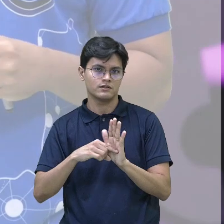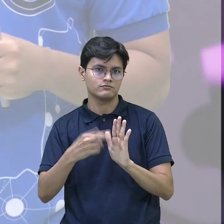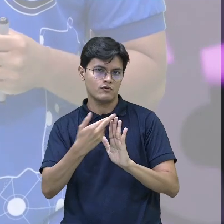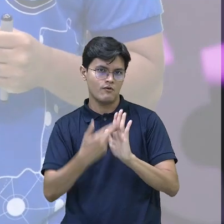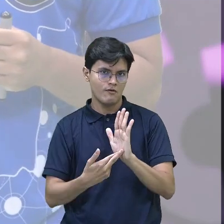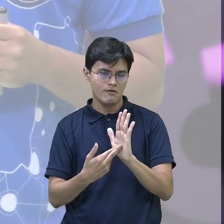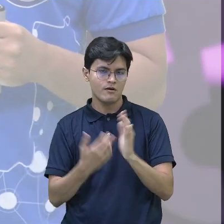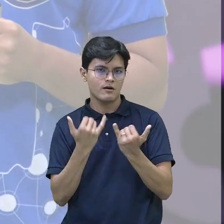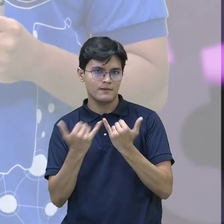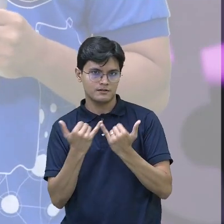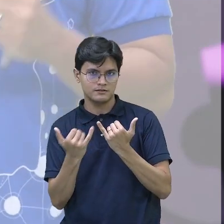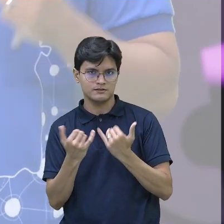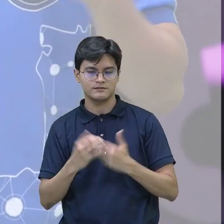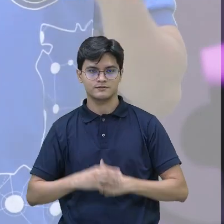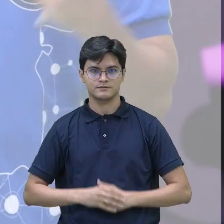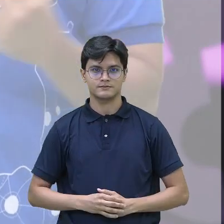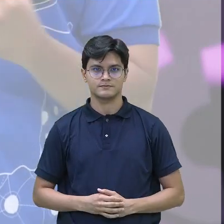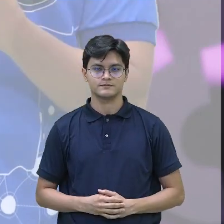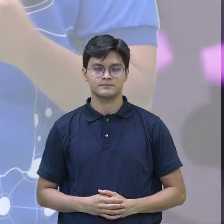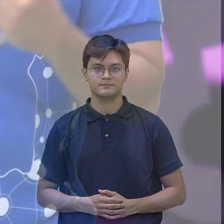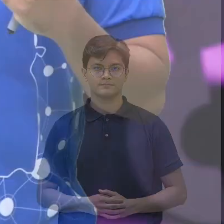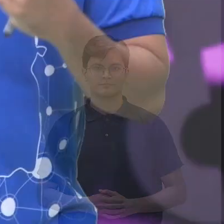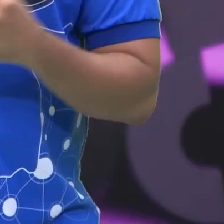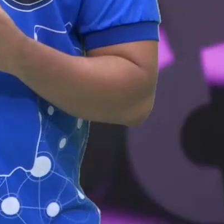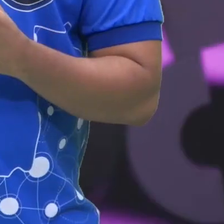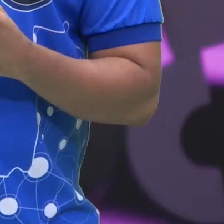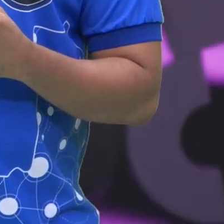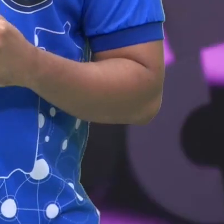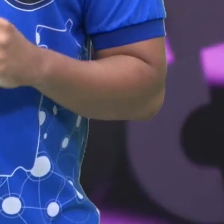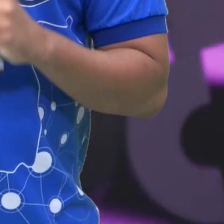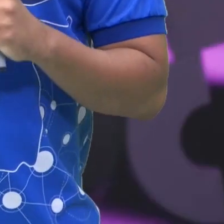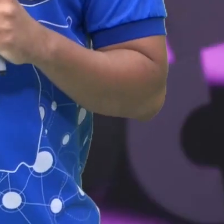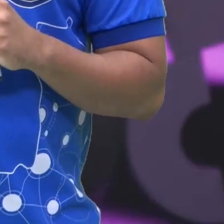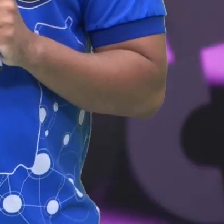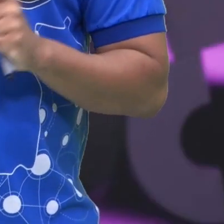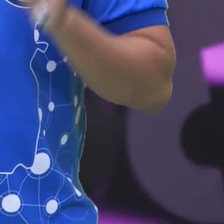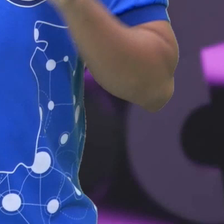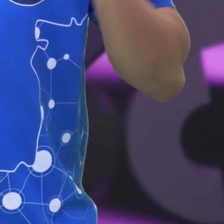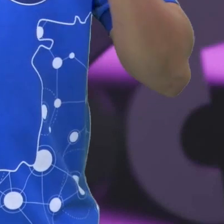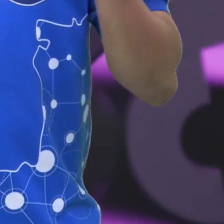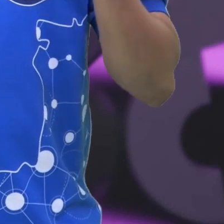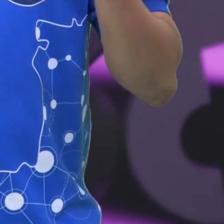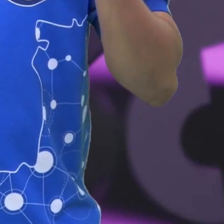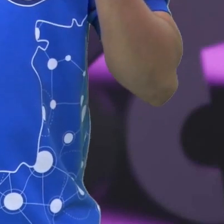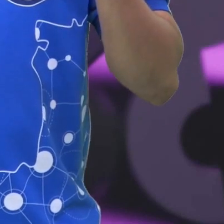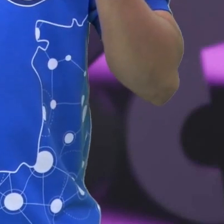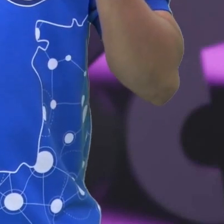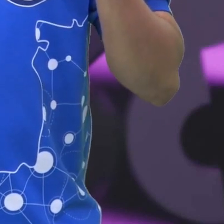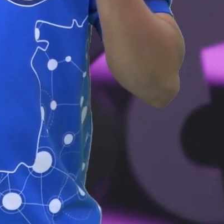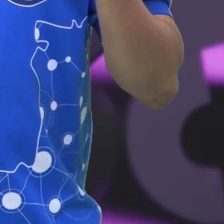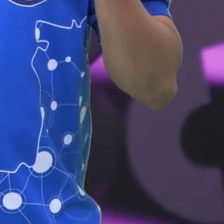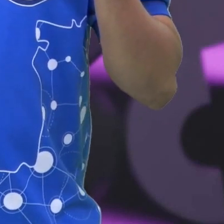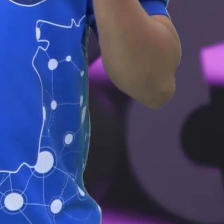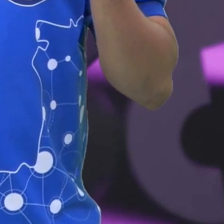pelo sinal de menos. O que vai acontecer? Multiplico os denominadores, depois pega o numerador da primeira, multiplica